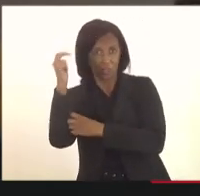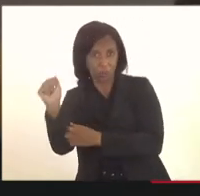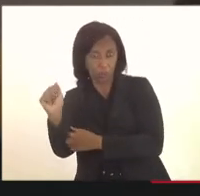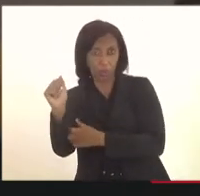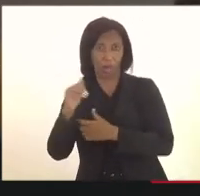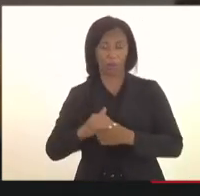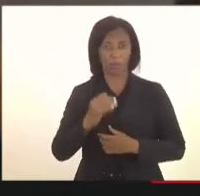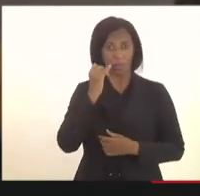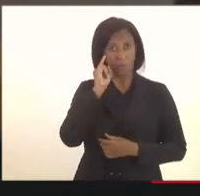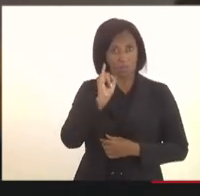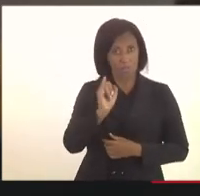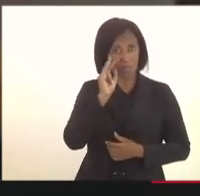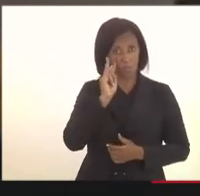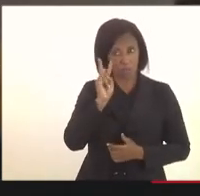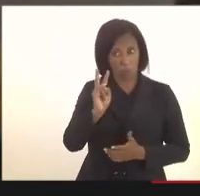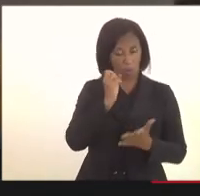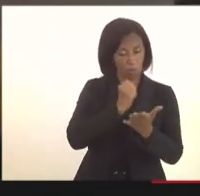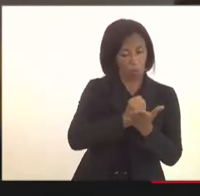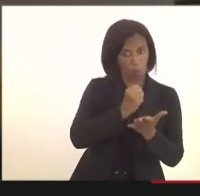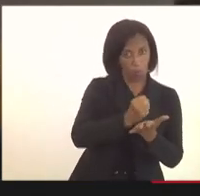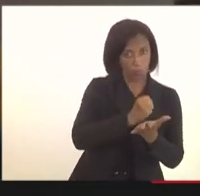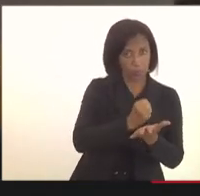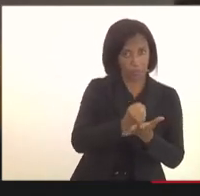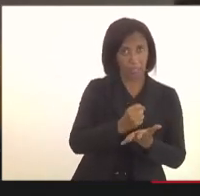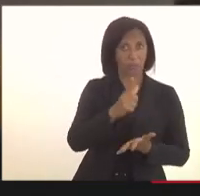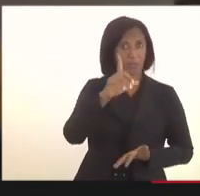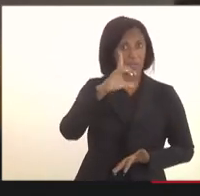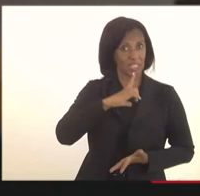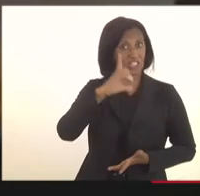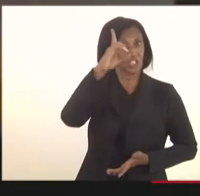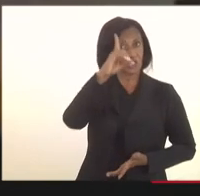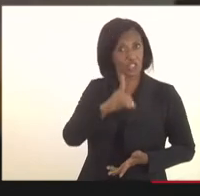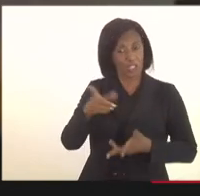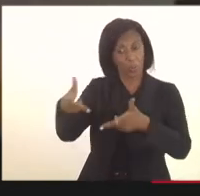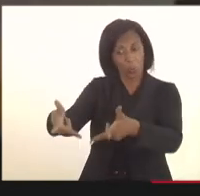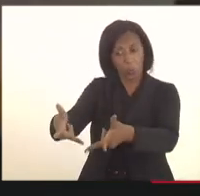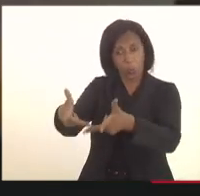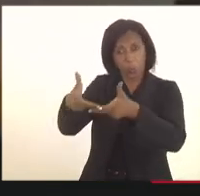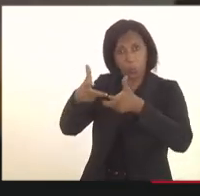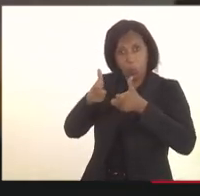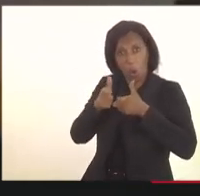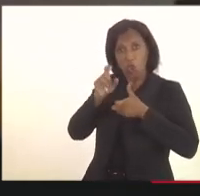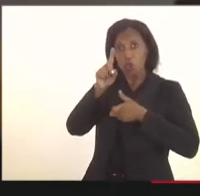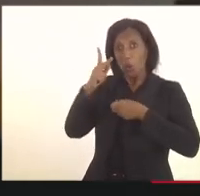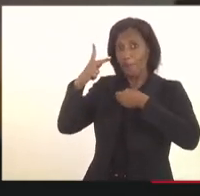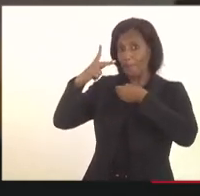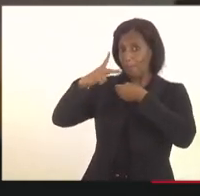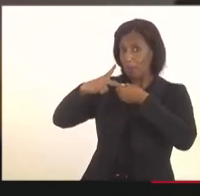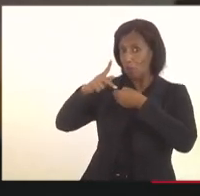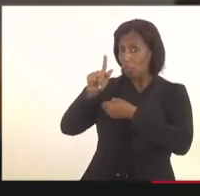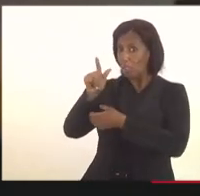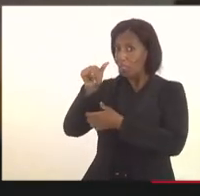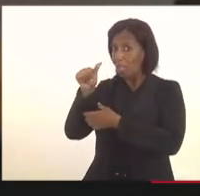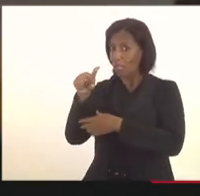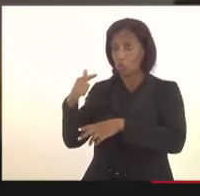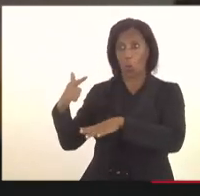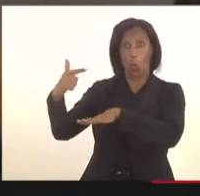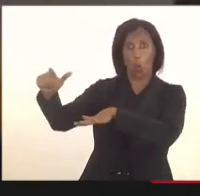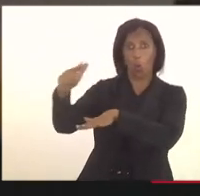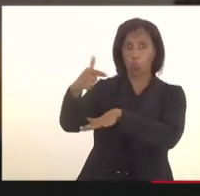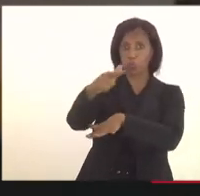olha o contrato de concessão, a princípio, nós temos direito de extrair e produzir petróleo e gás natural. Qualquer outro recurso